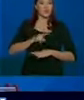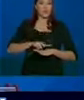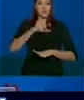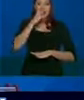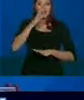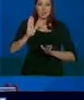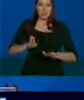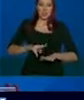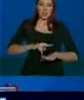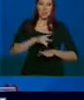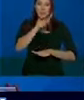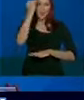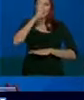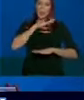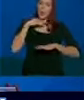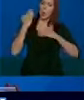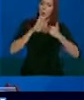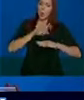para fazer palanque?